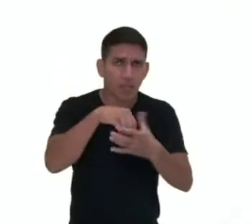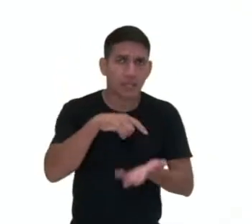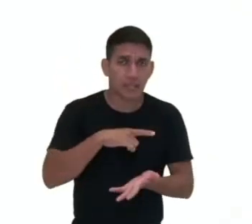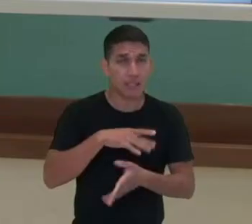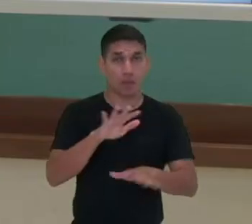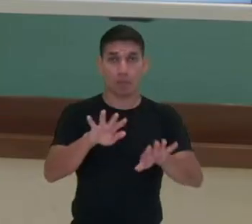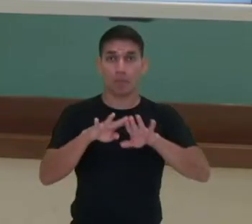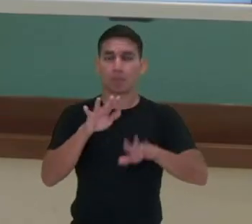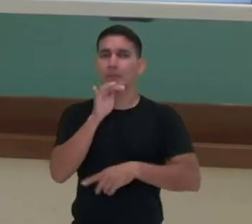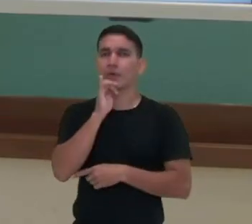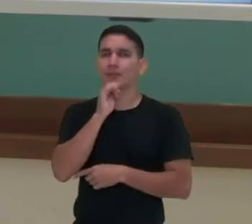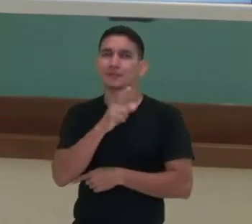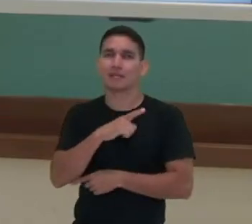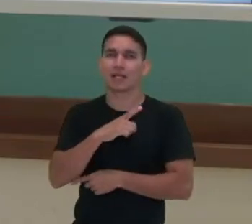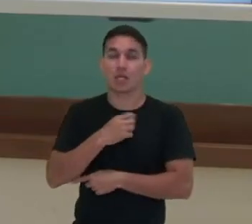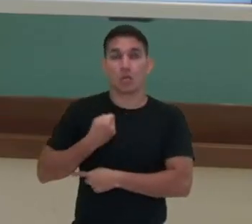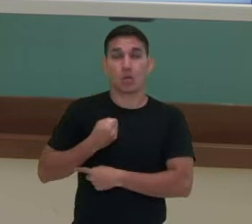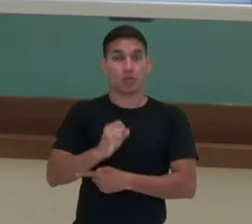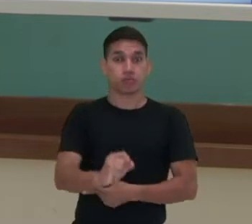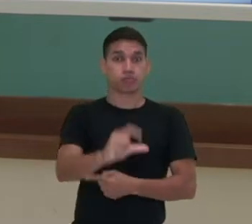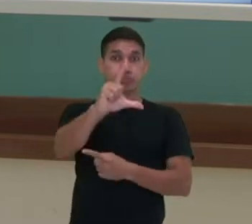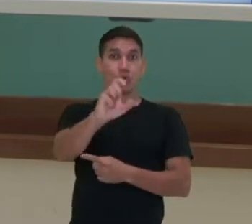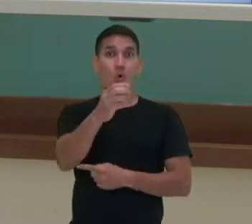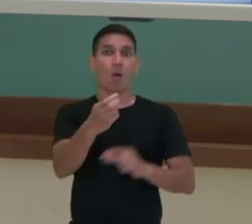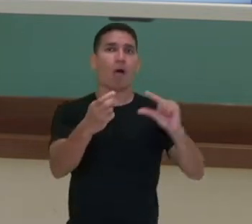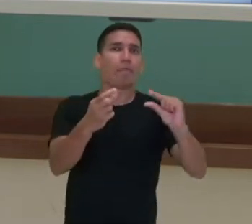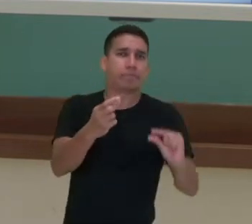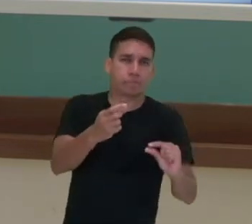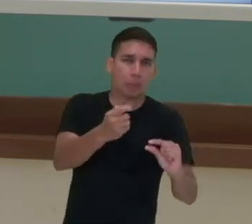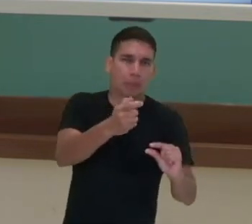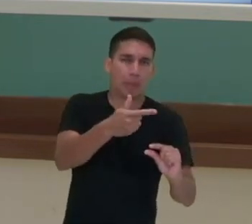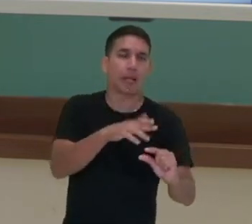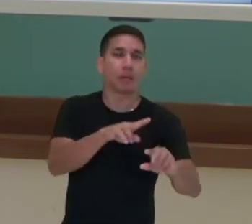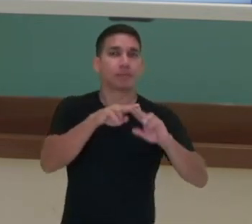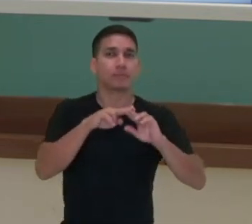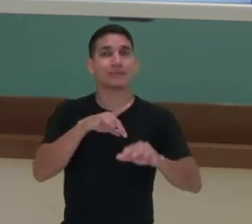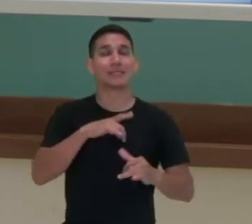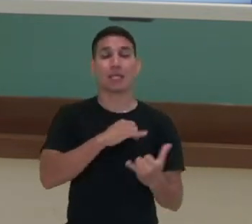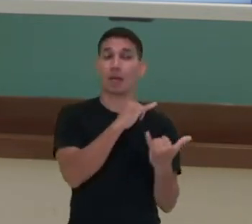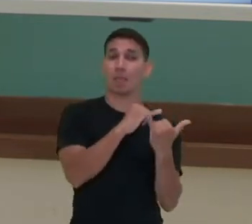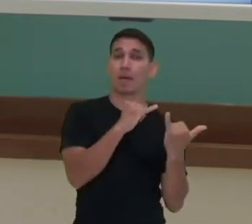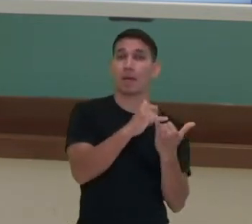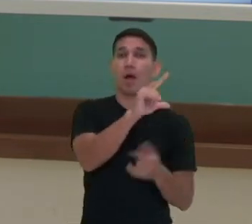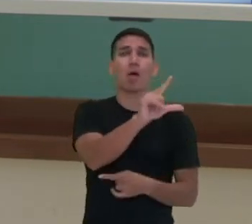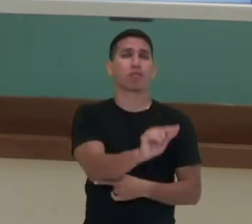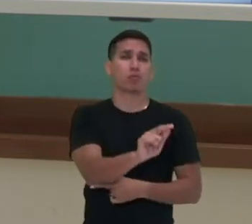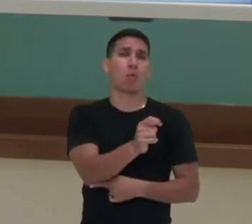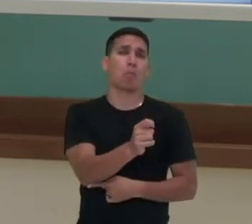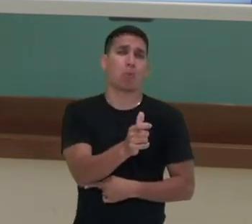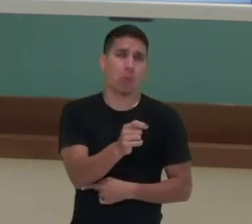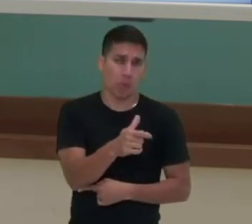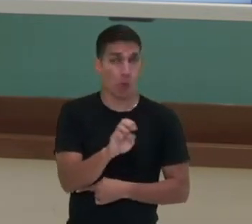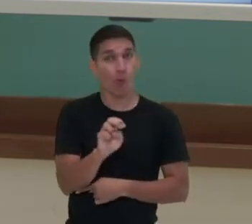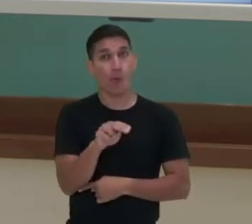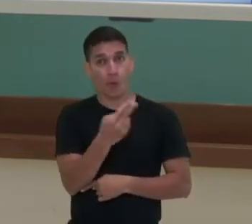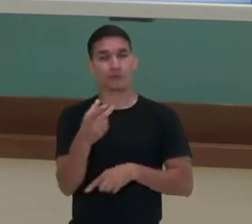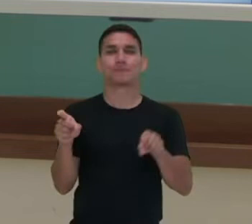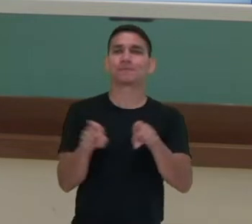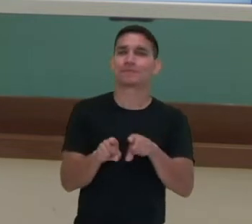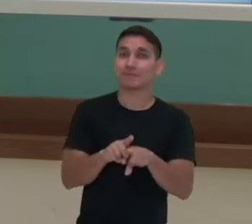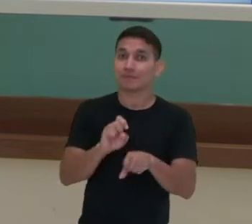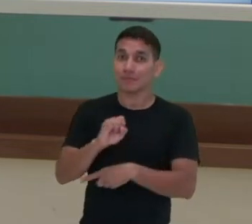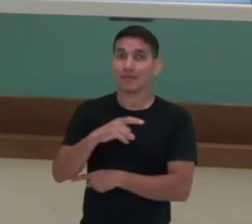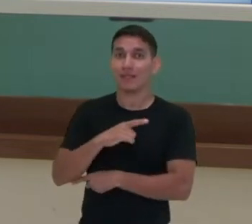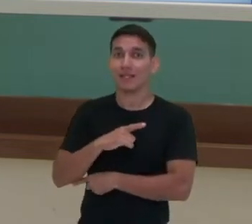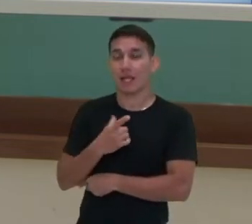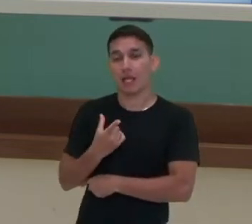valor muito grande ou um valor muito pequeno. Isso faz com que a média seja muito baixa, se o valor é muito pequeno, ou se o valor é